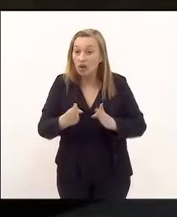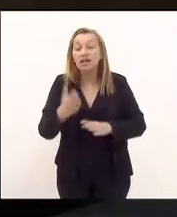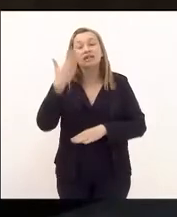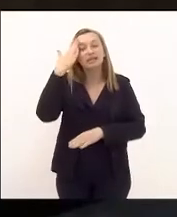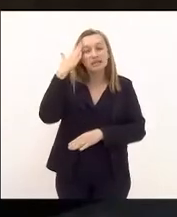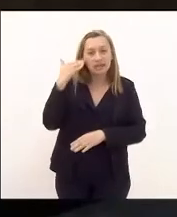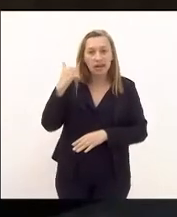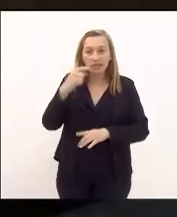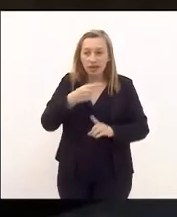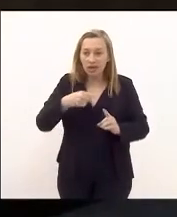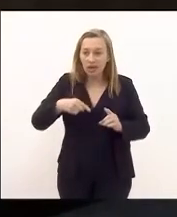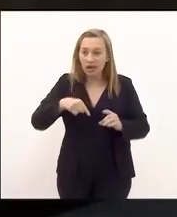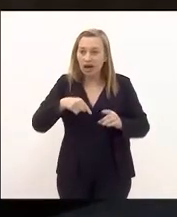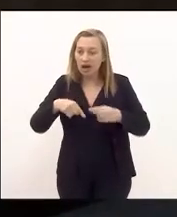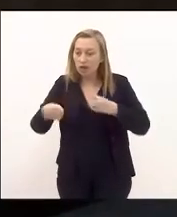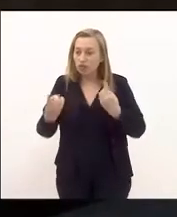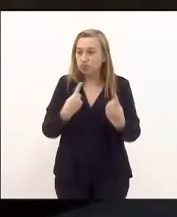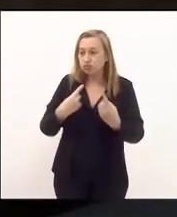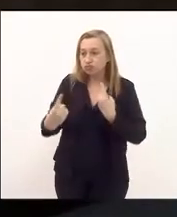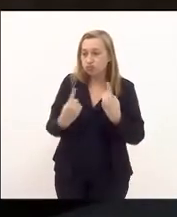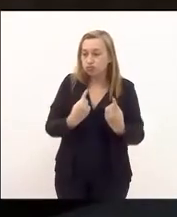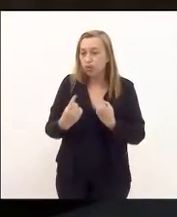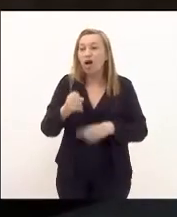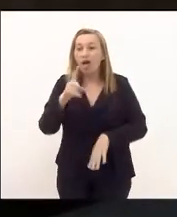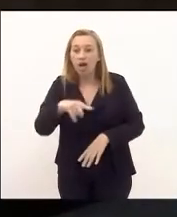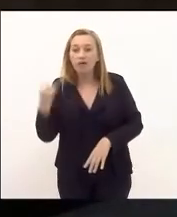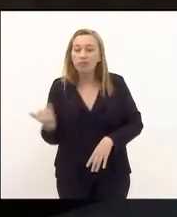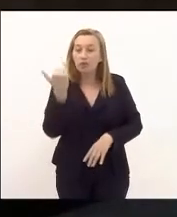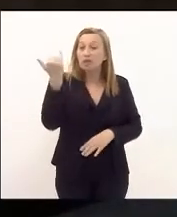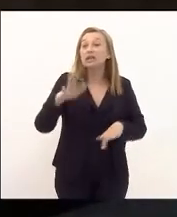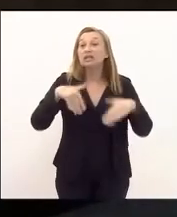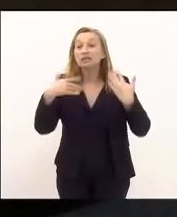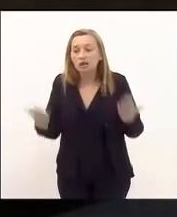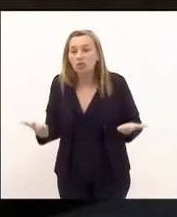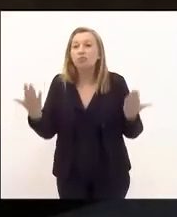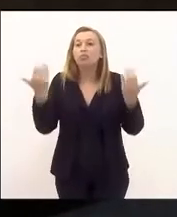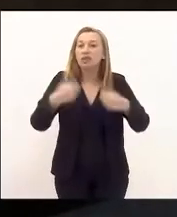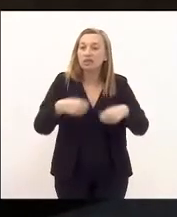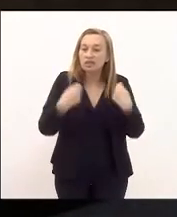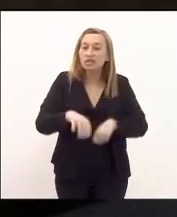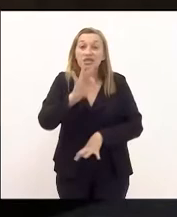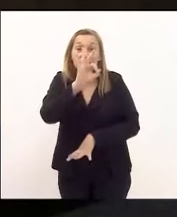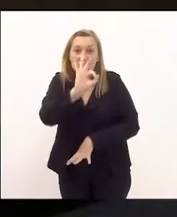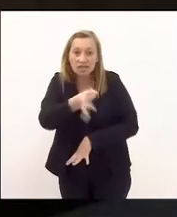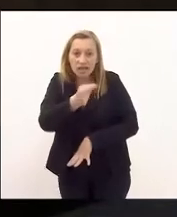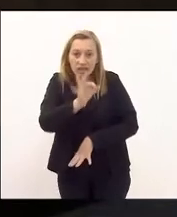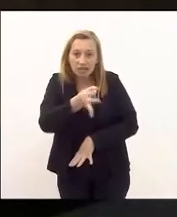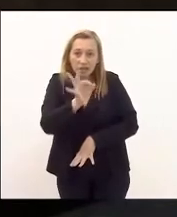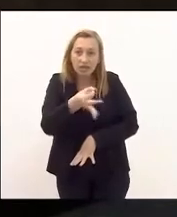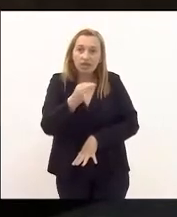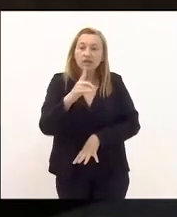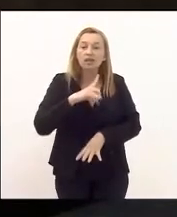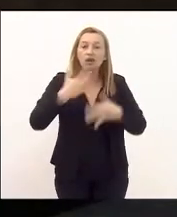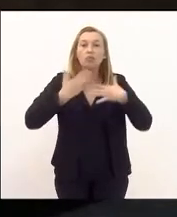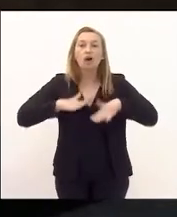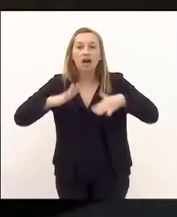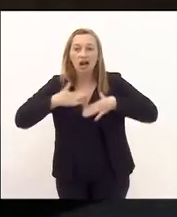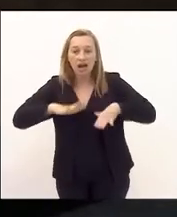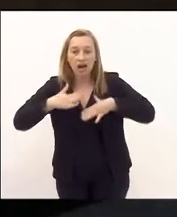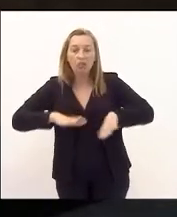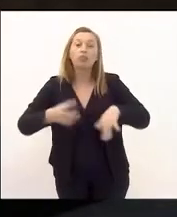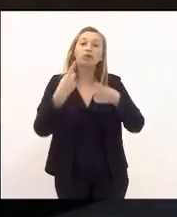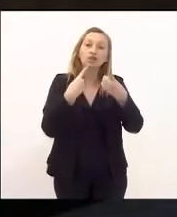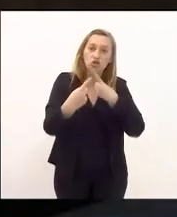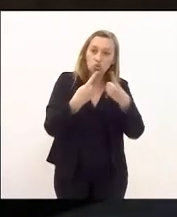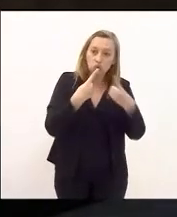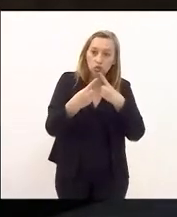a circulação ela é importante, então precisamos, de fato, ter uma tranquilidade para